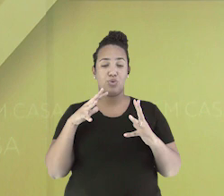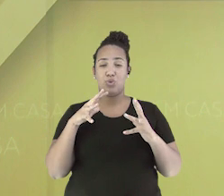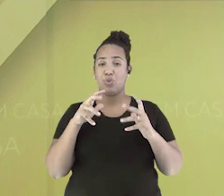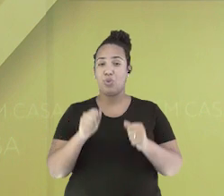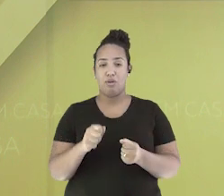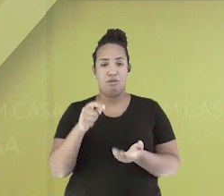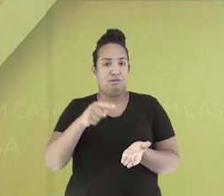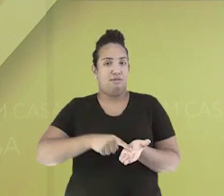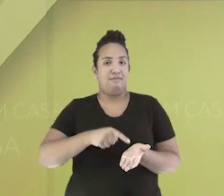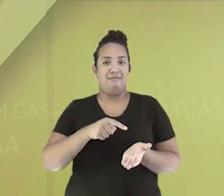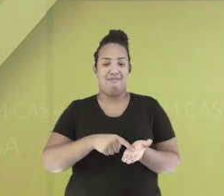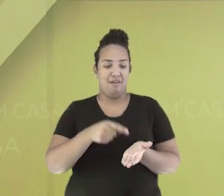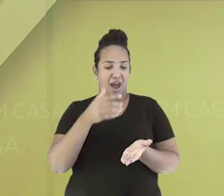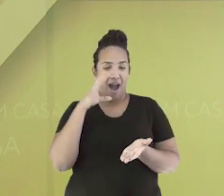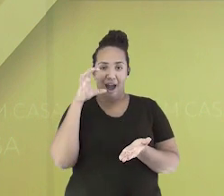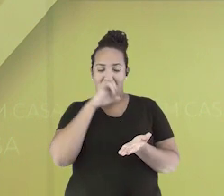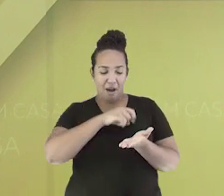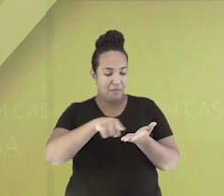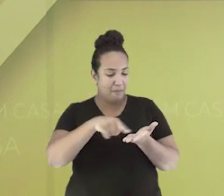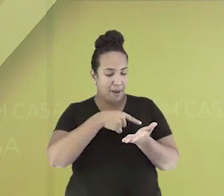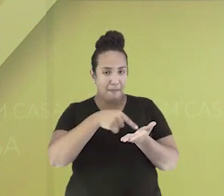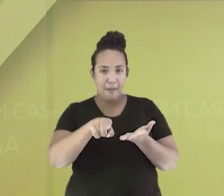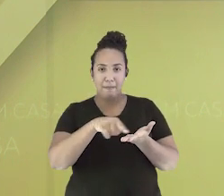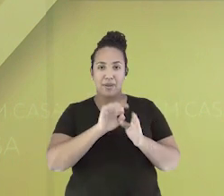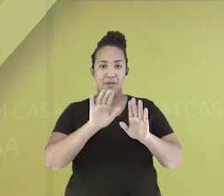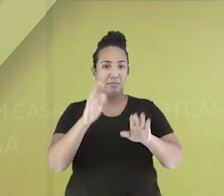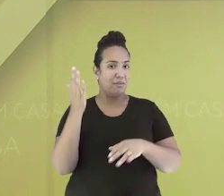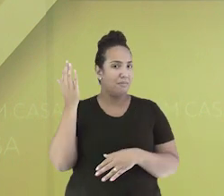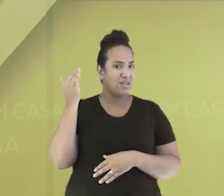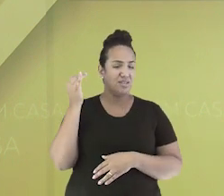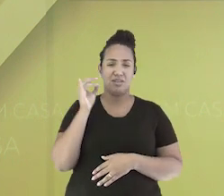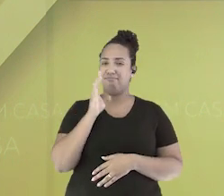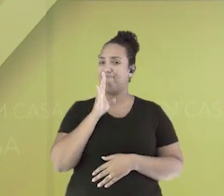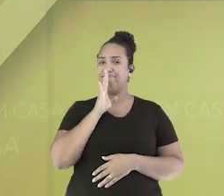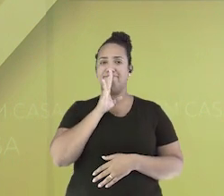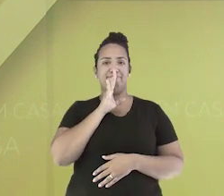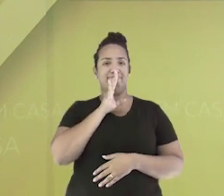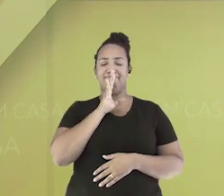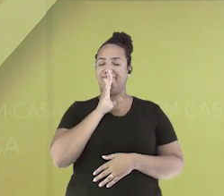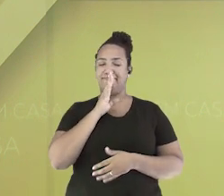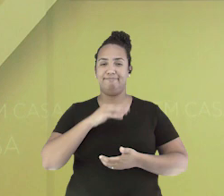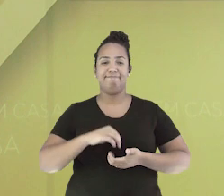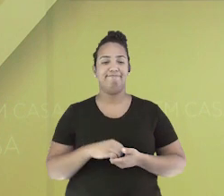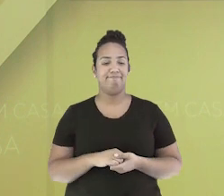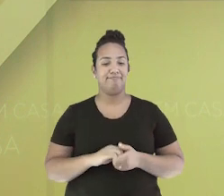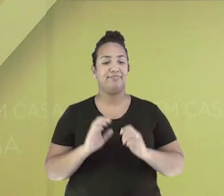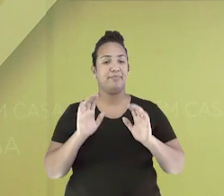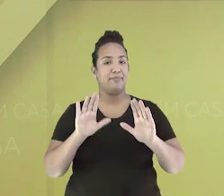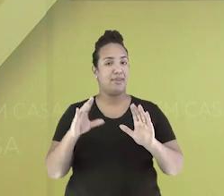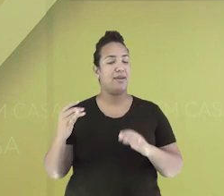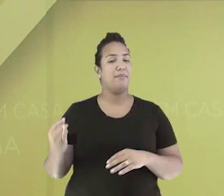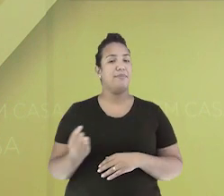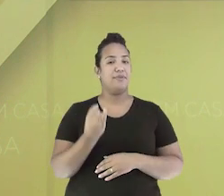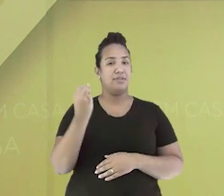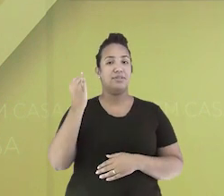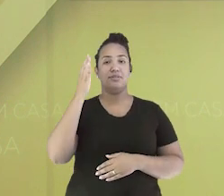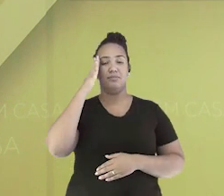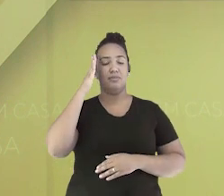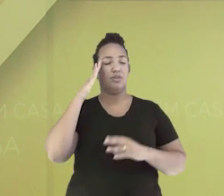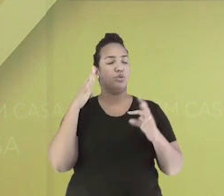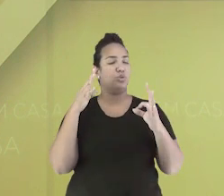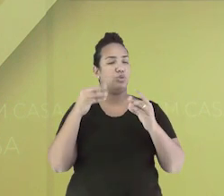mão, fato impensável há menos de 40 anos atrás. Mas é importante ter consciência de que todos esses